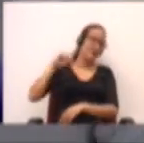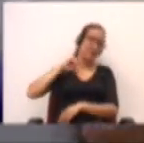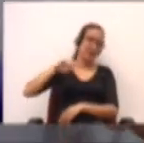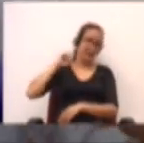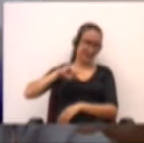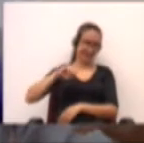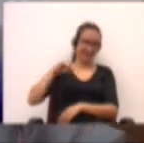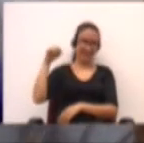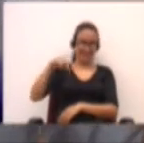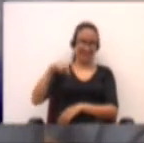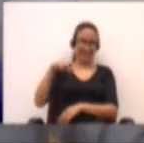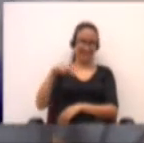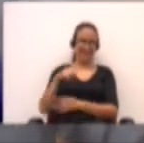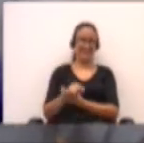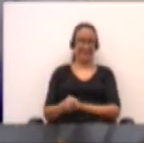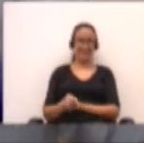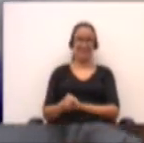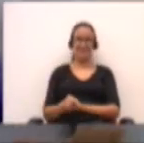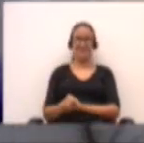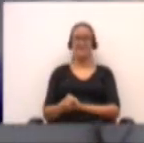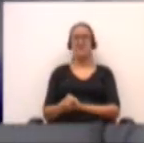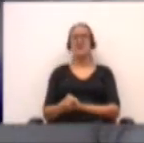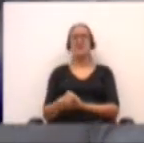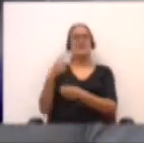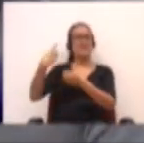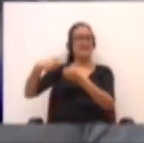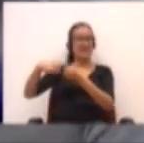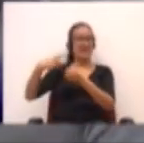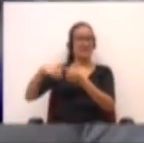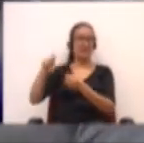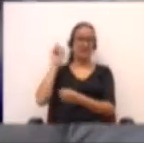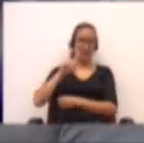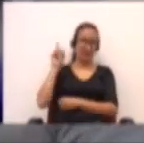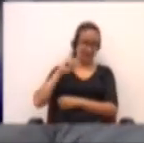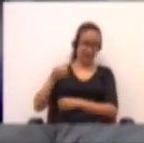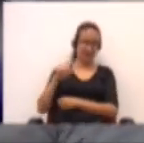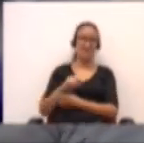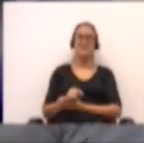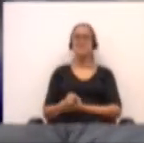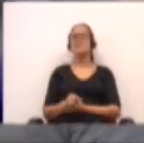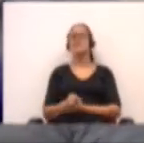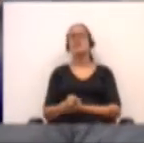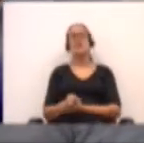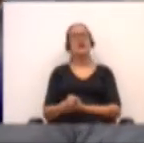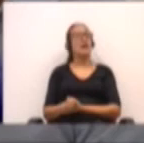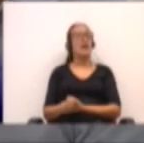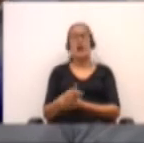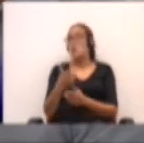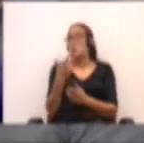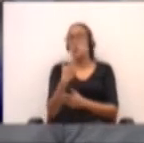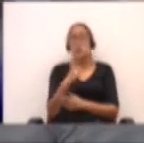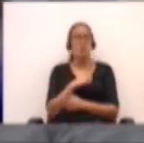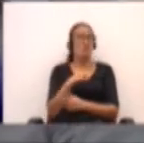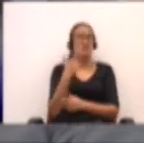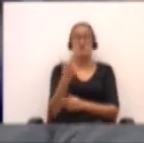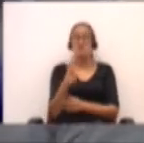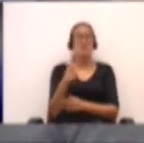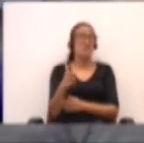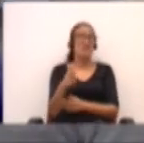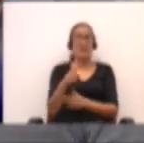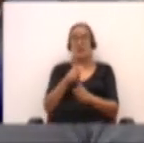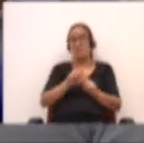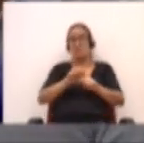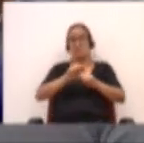erro? E que eu não sei se o governo do Estado pensou nisso. Americana não tem área de expansão. Americana está